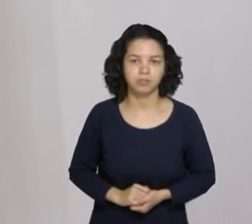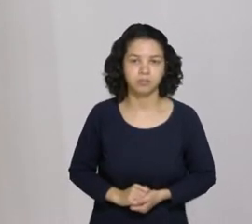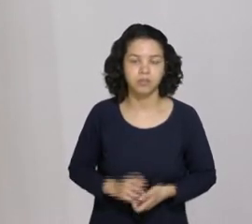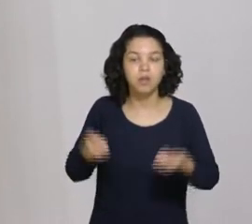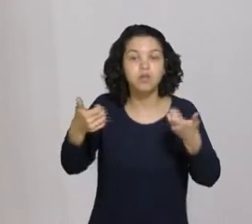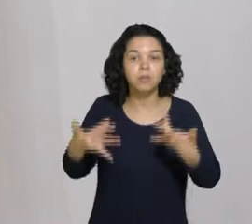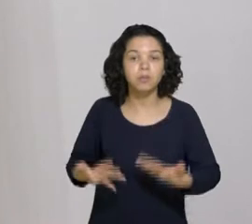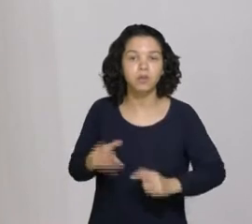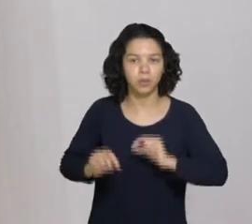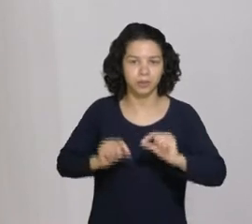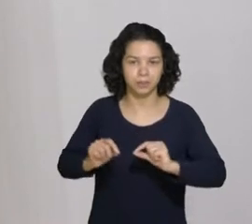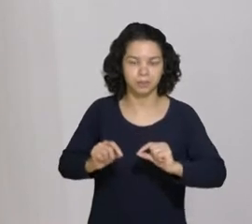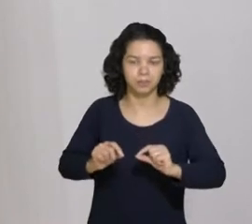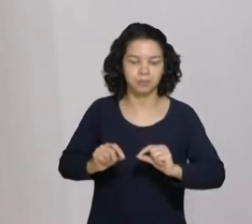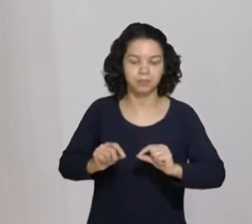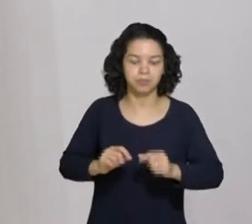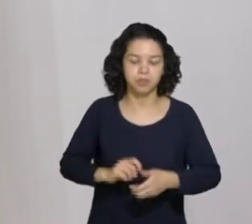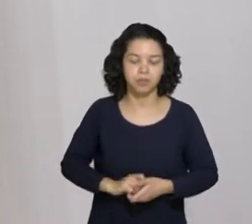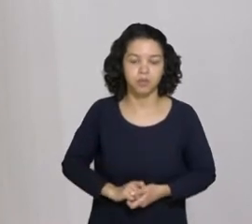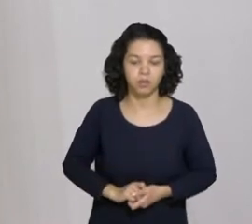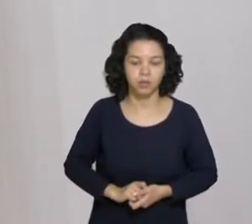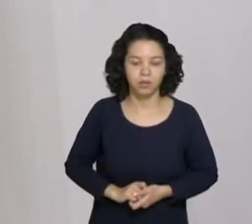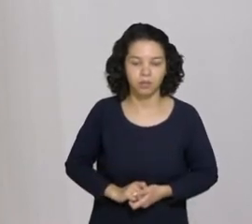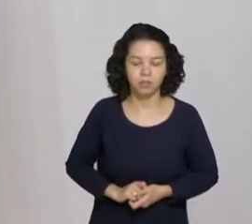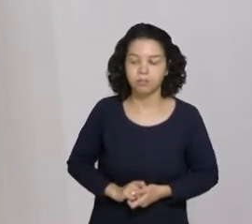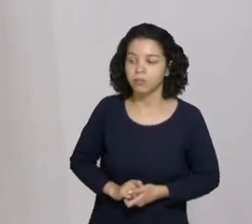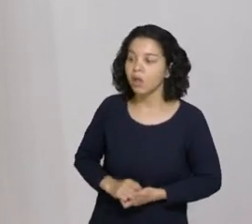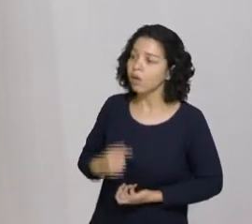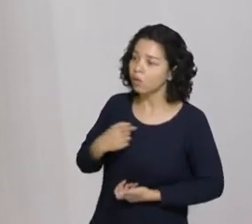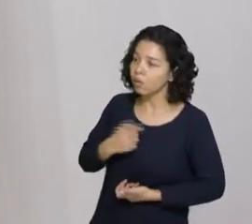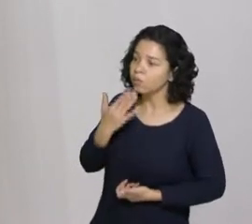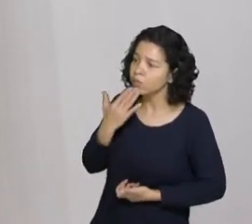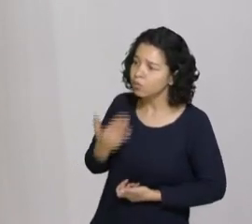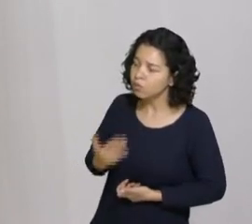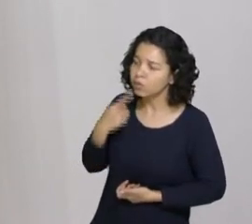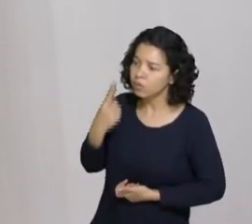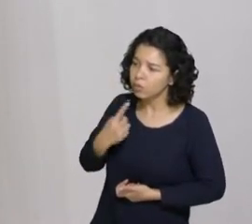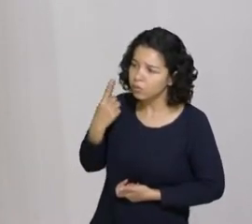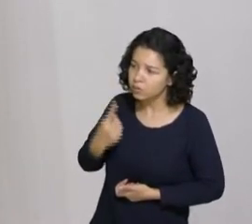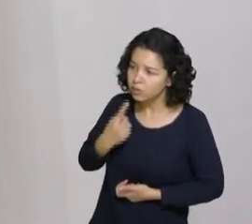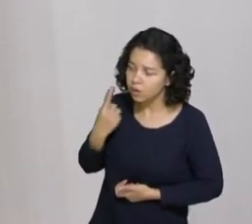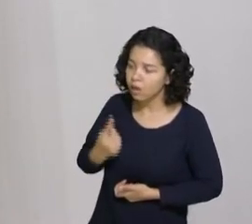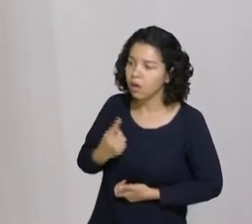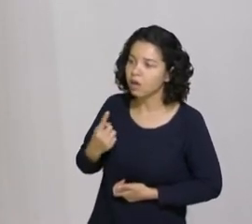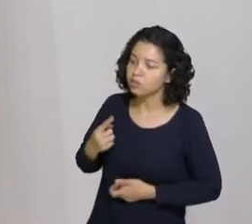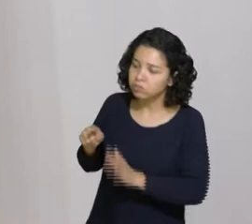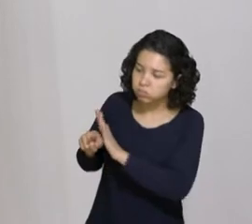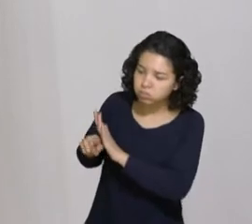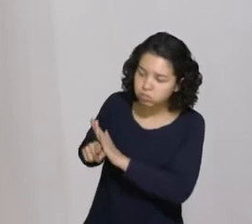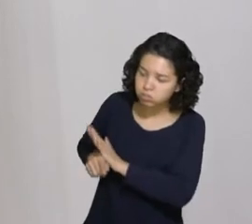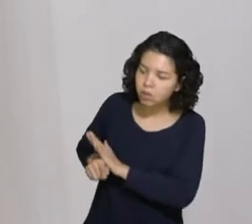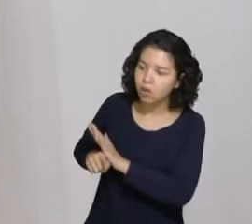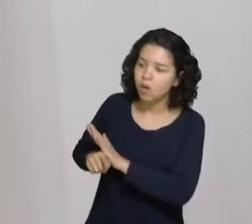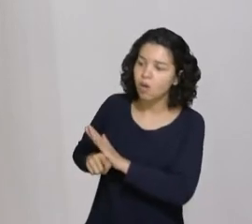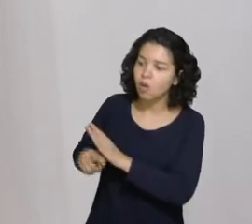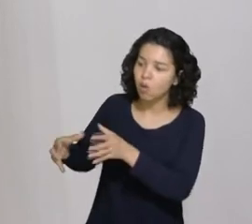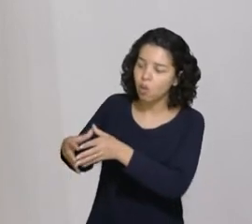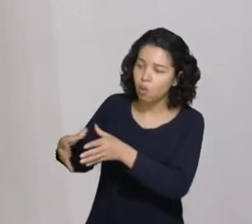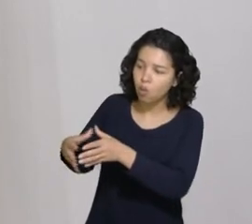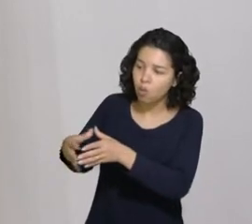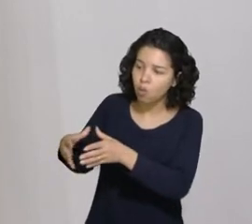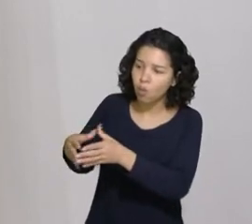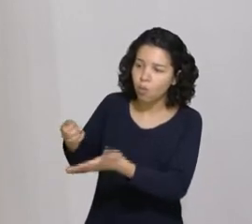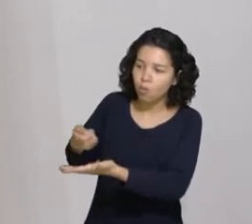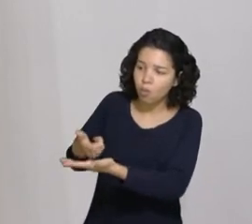"queria pedir se possível para o deputado uma cobrada no setor de compras da Saúde do Estado sobre insumos